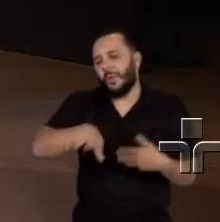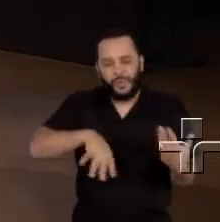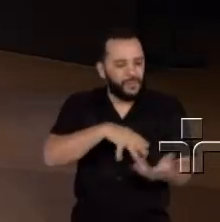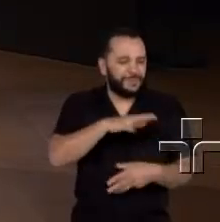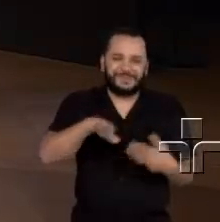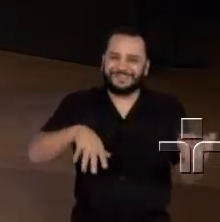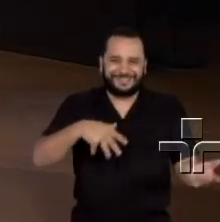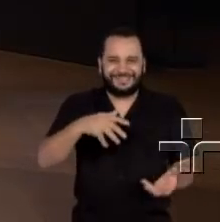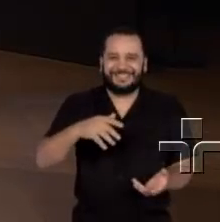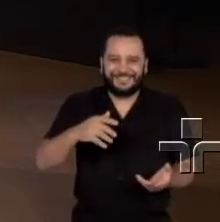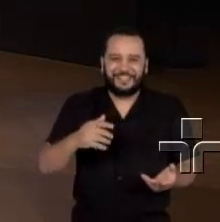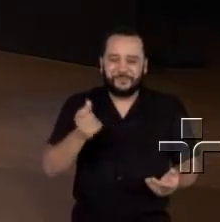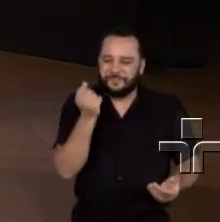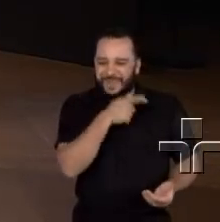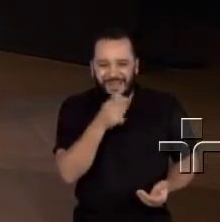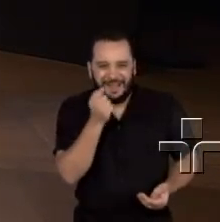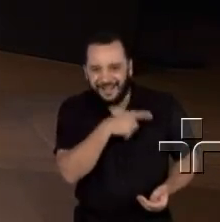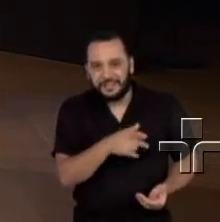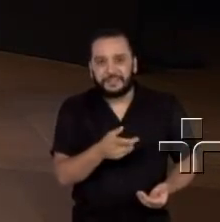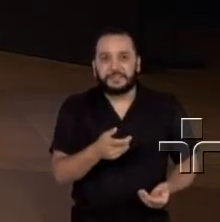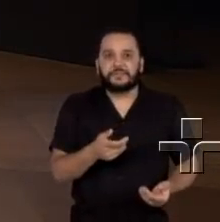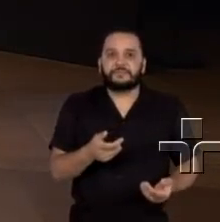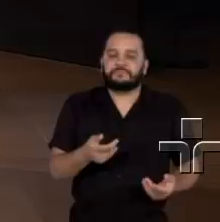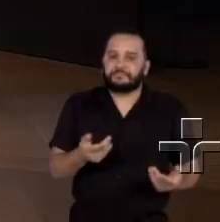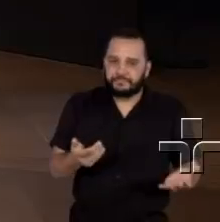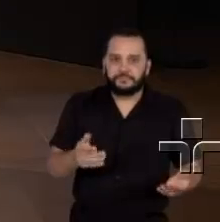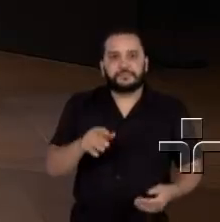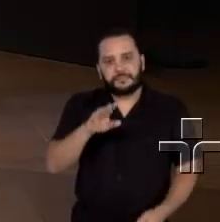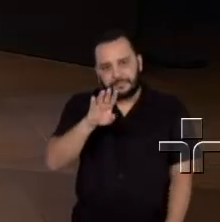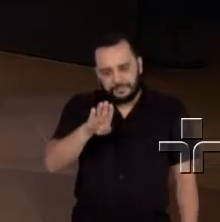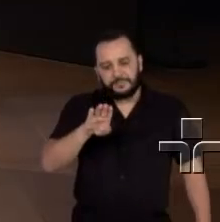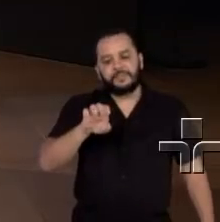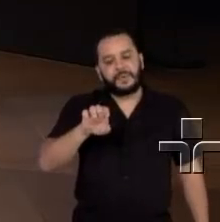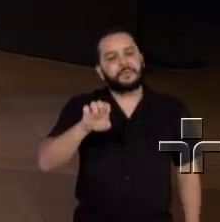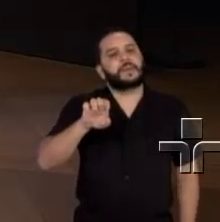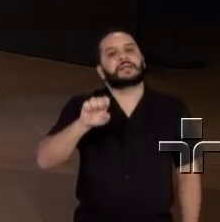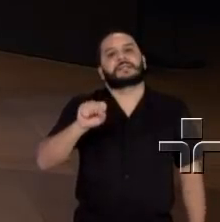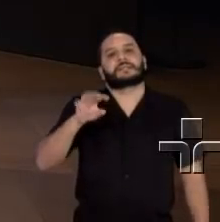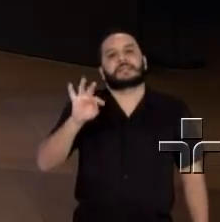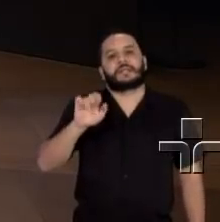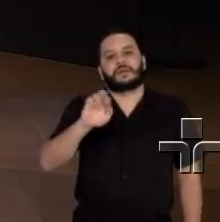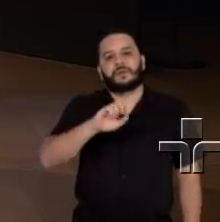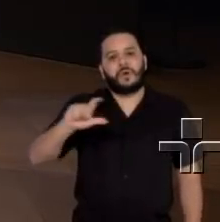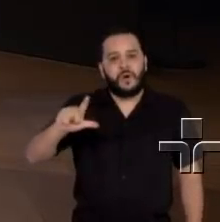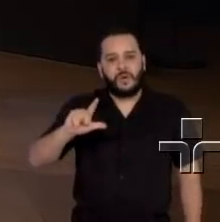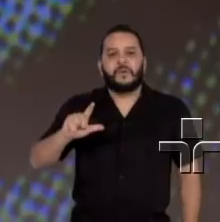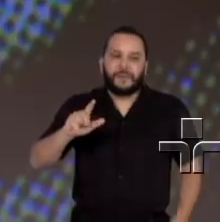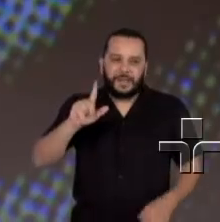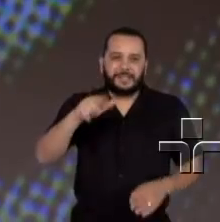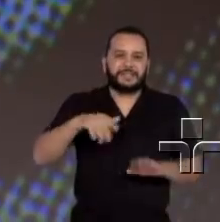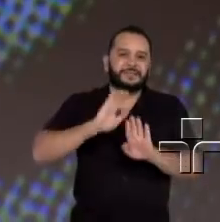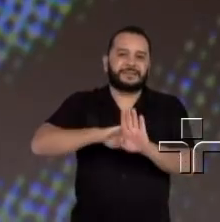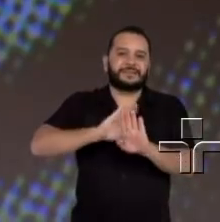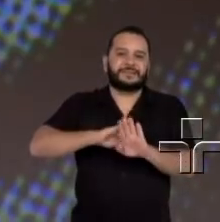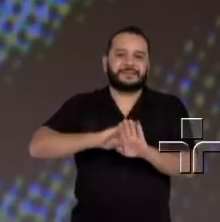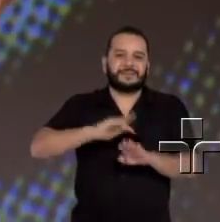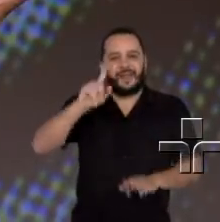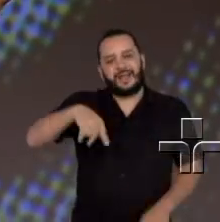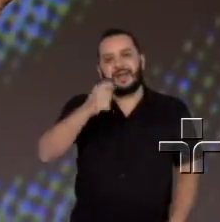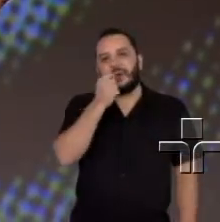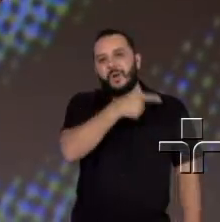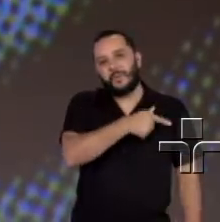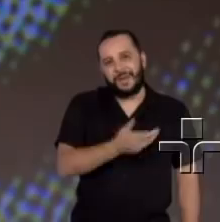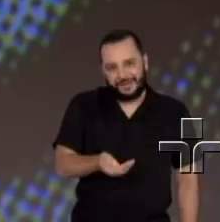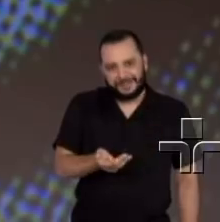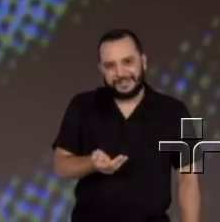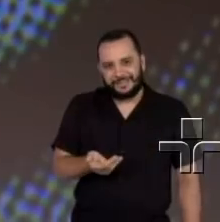baixo. Então, ficou besterol. Quando, na verdade, era uma nova comédia que nós trazíamos